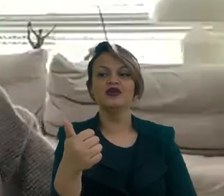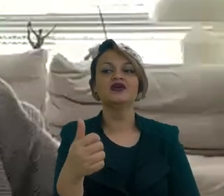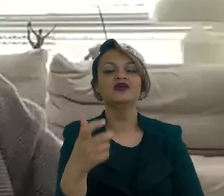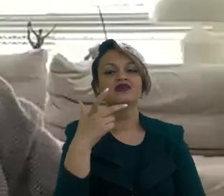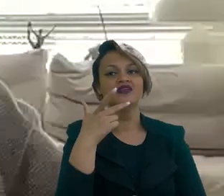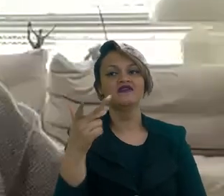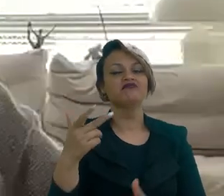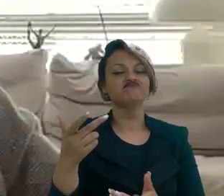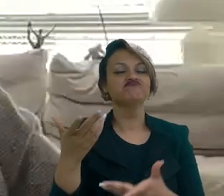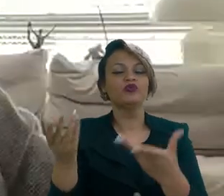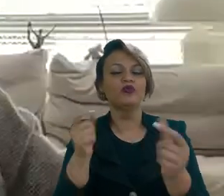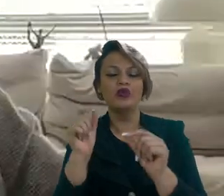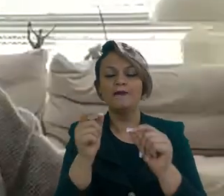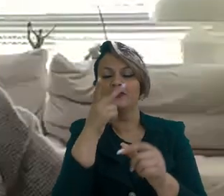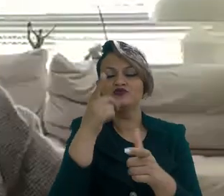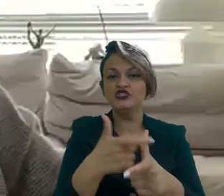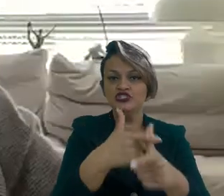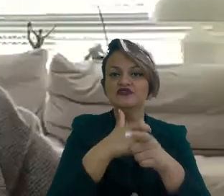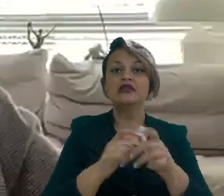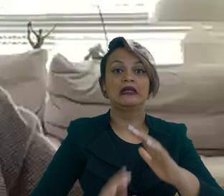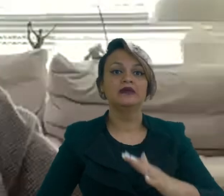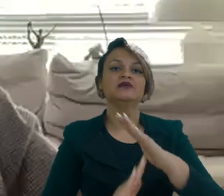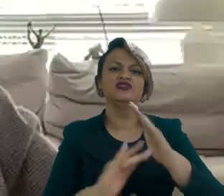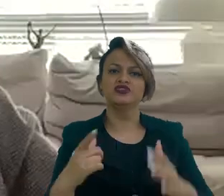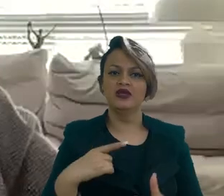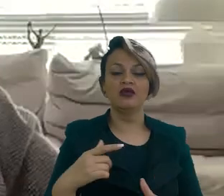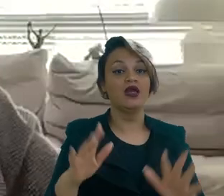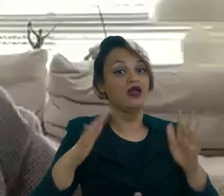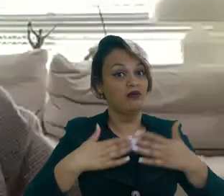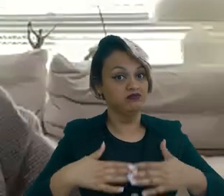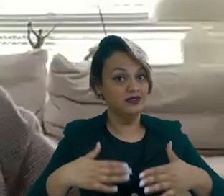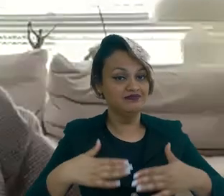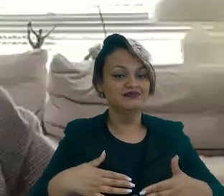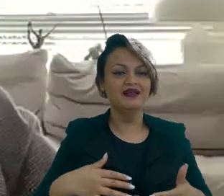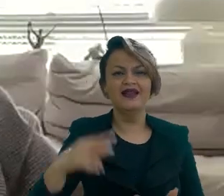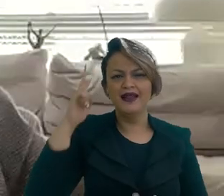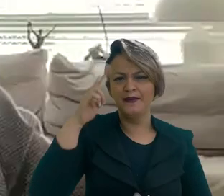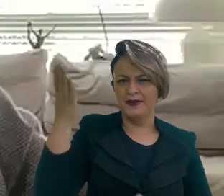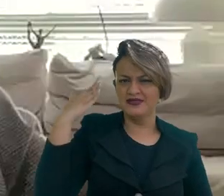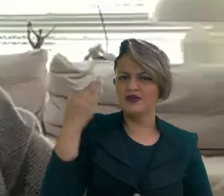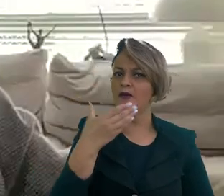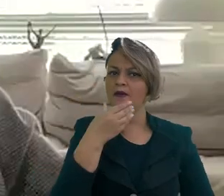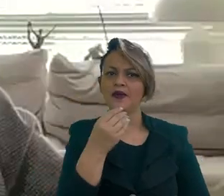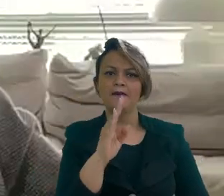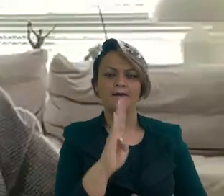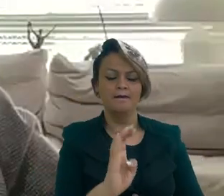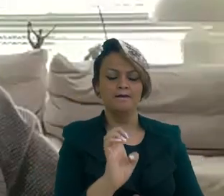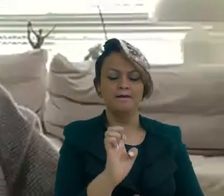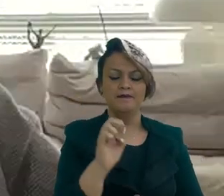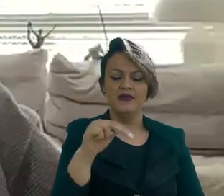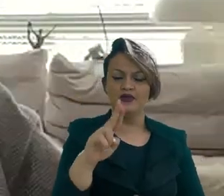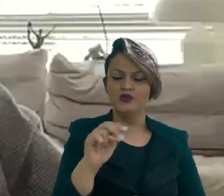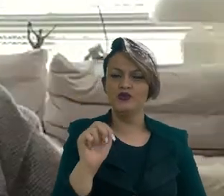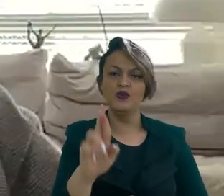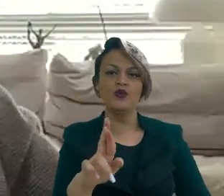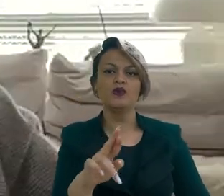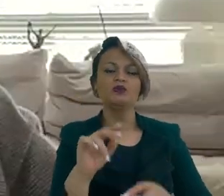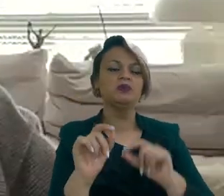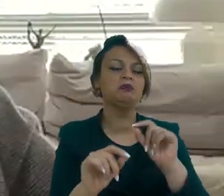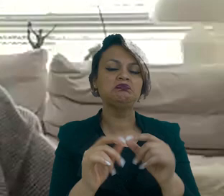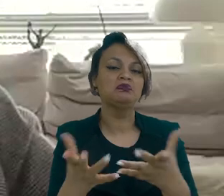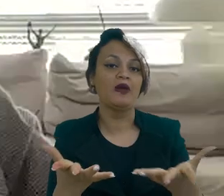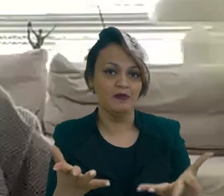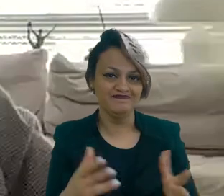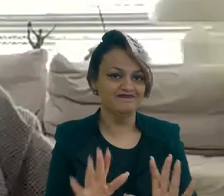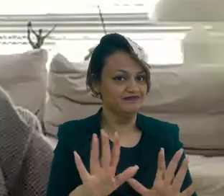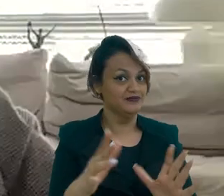a expulsão do credor o credor tem limites calma não estamos mais no tempo do bem com relação